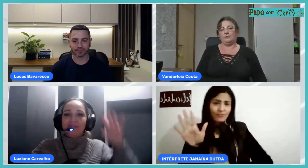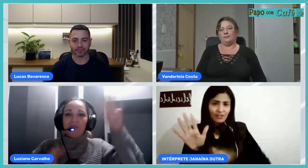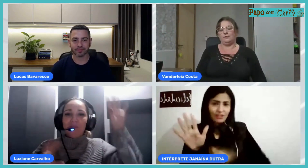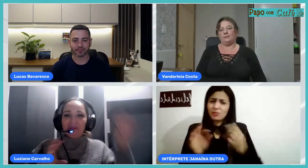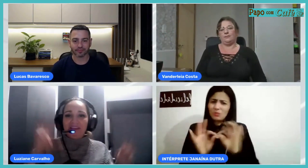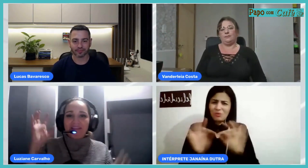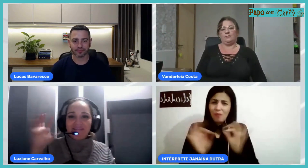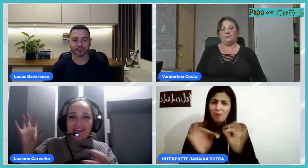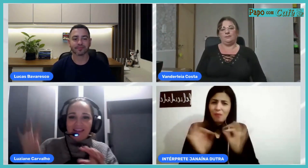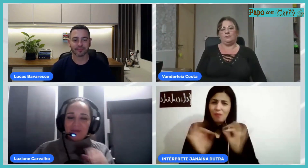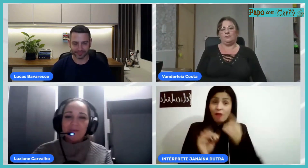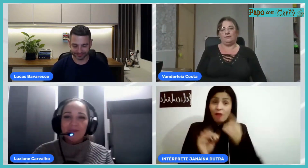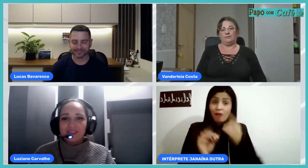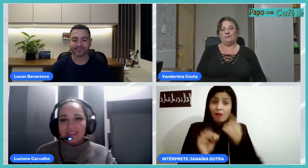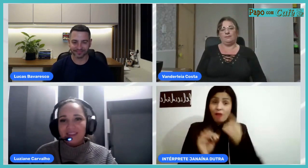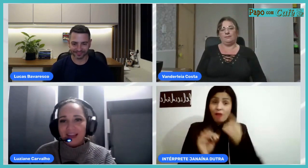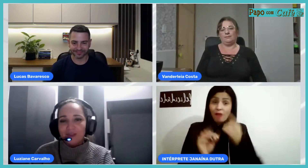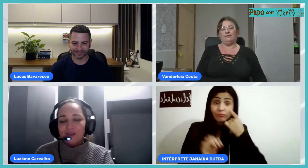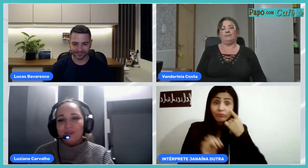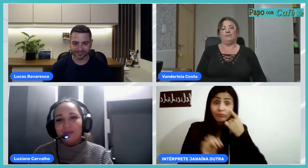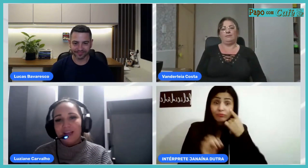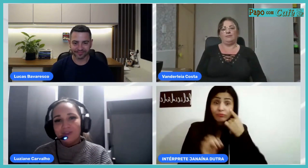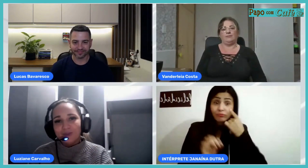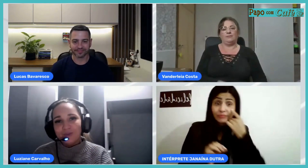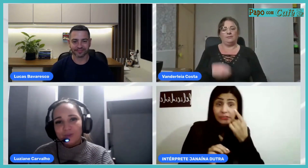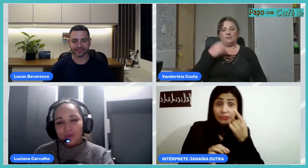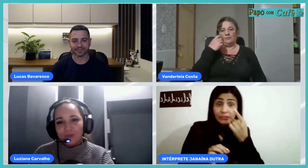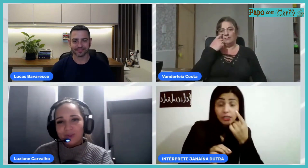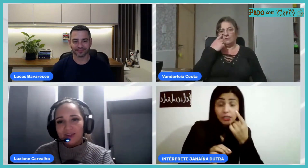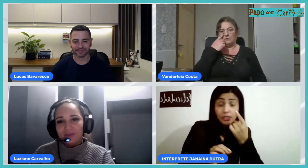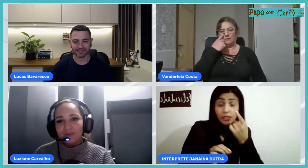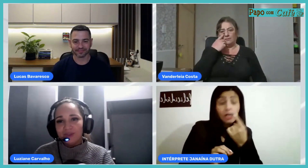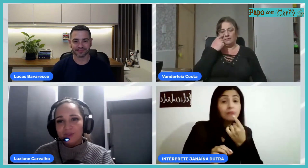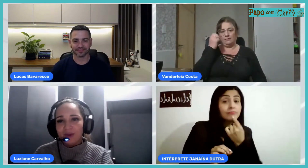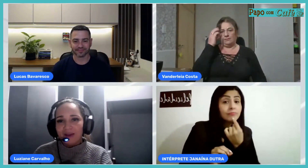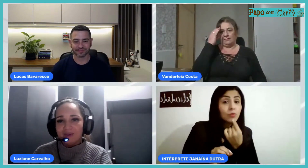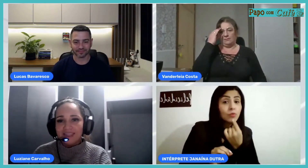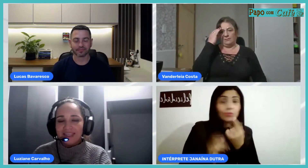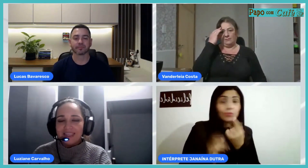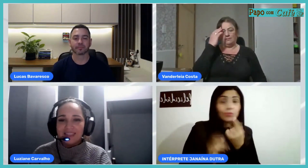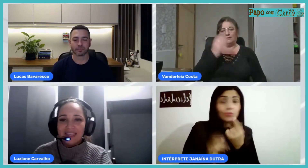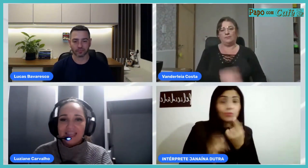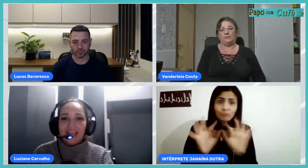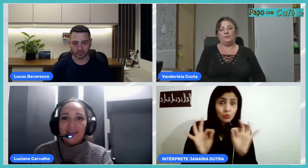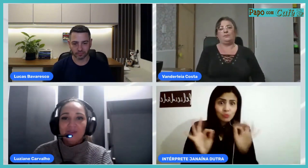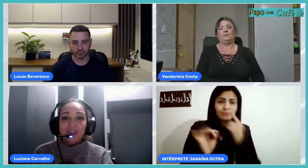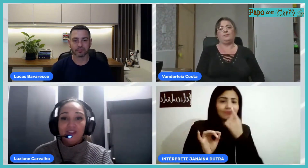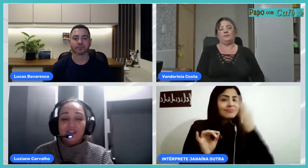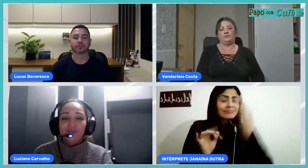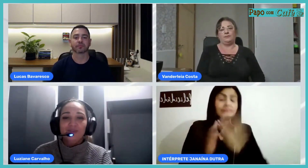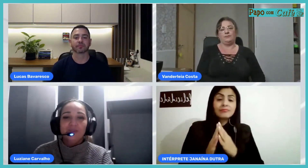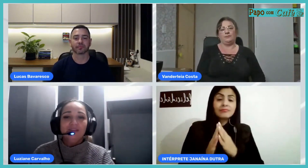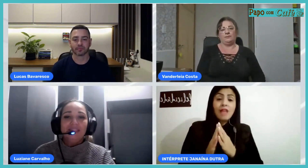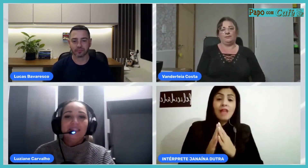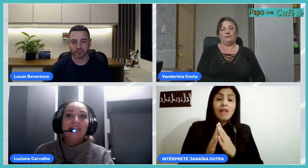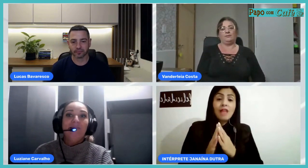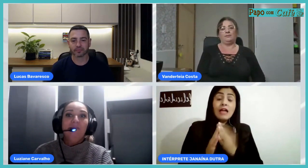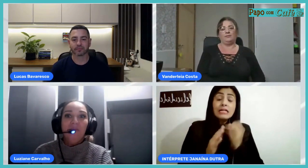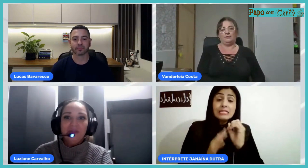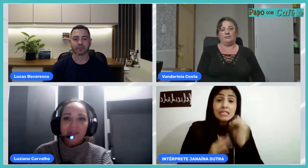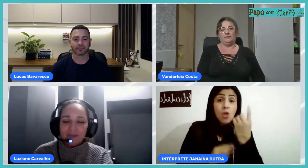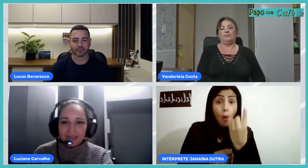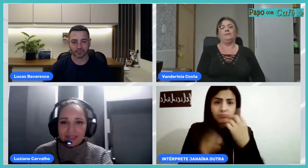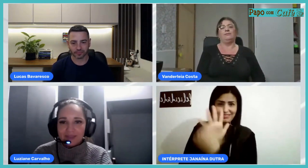cada um tem um pouquinho, né? Tem uma porcentagem. No caso dos surdos, o campo visual deles, o sentido visual deles